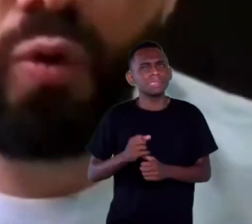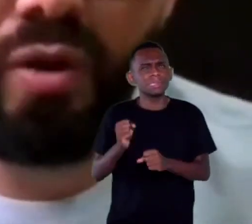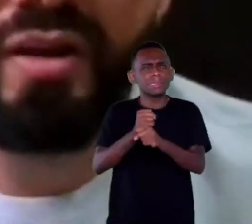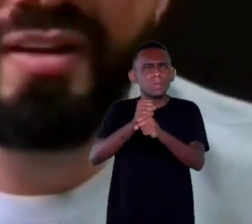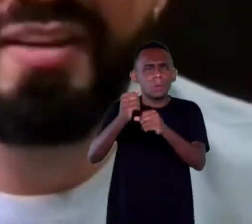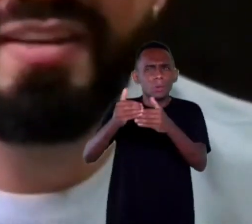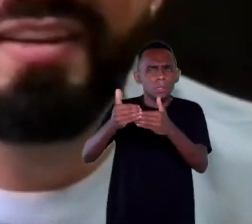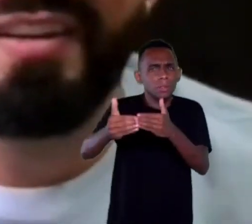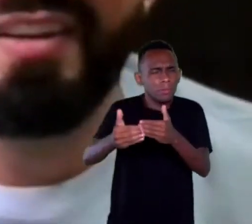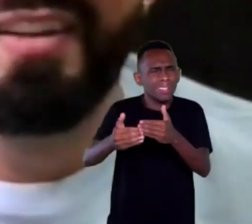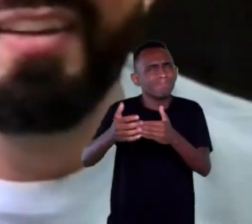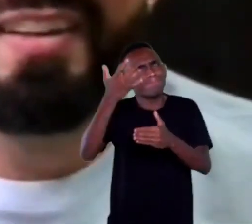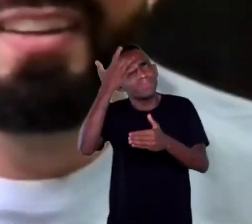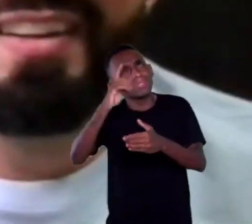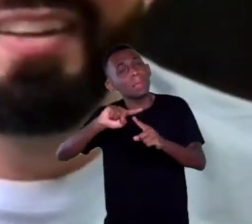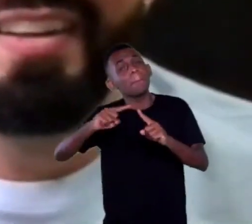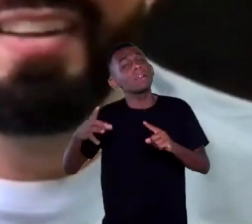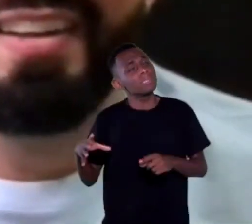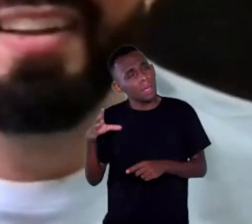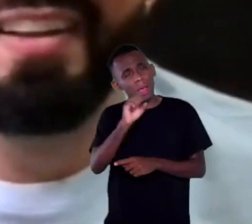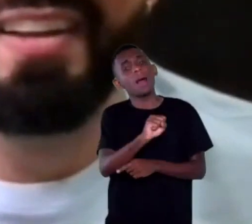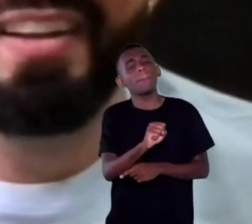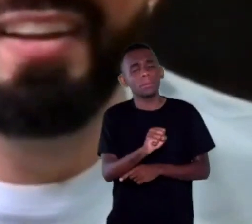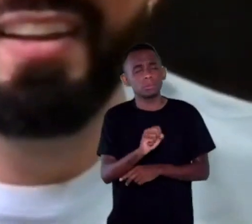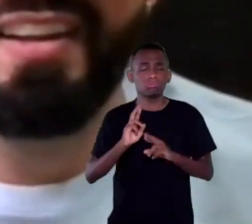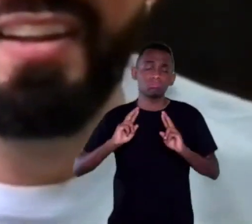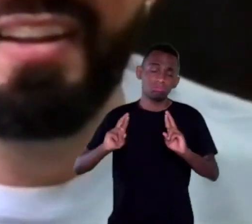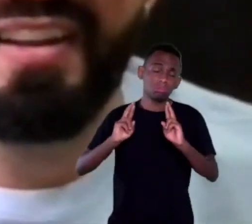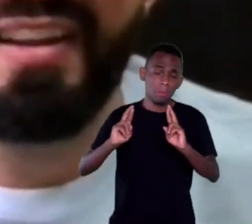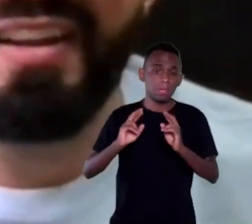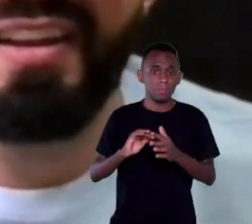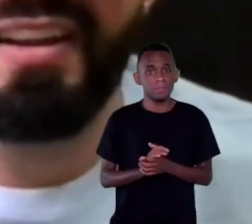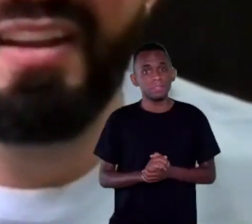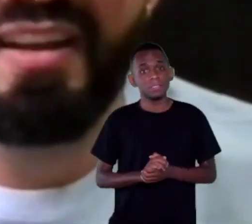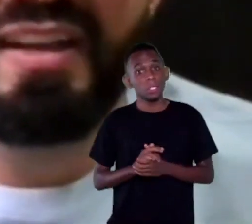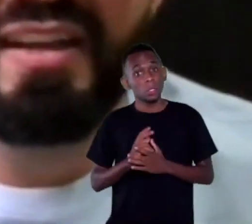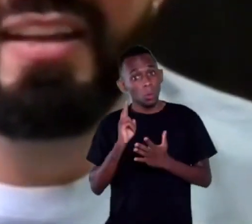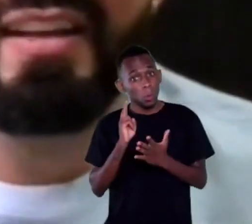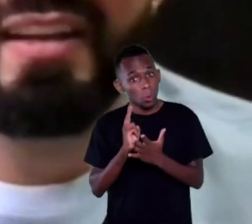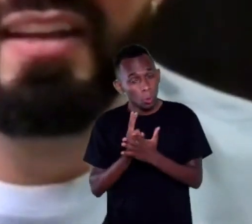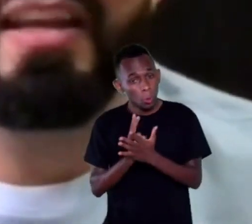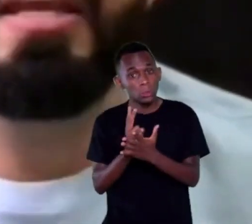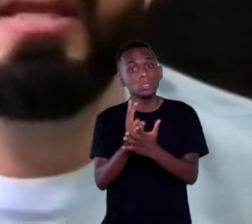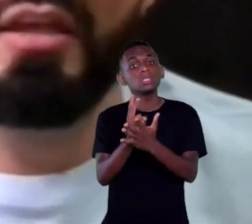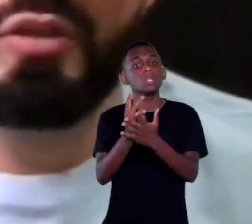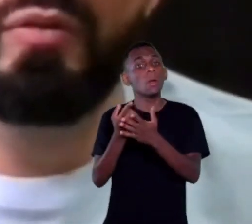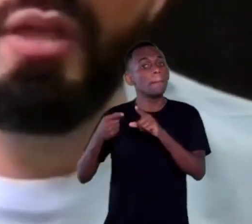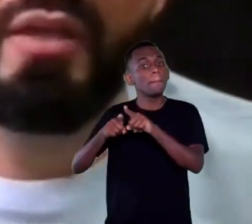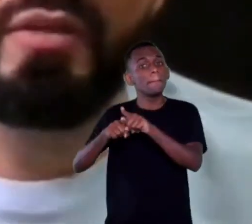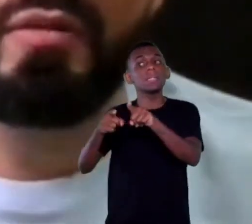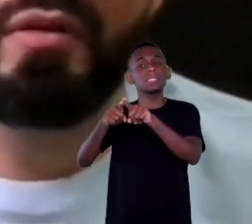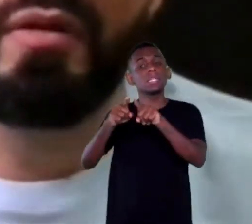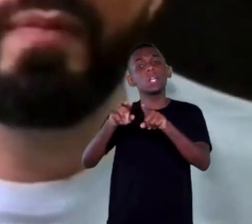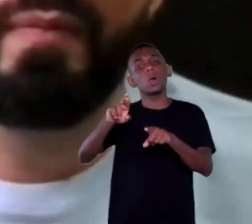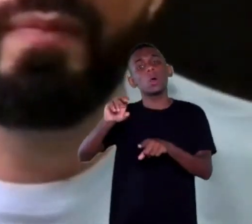seja logo. Isso mesmo, e você continua com o Rogério Pedro como parceiro, né? Porque